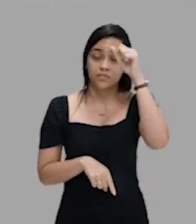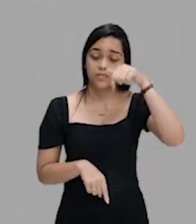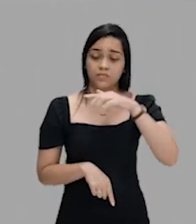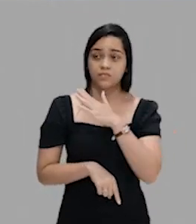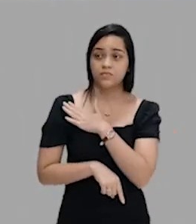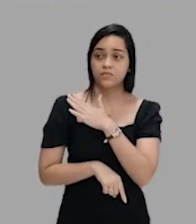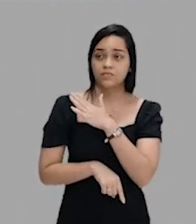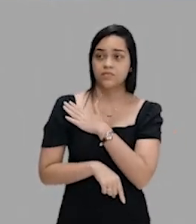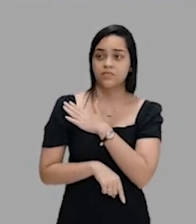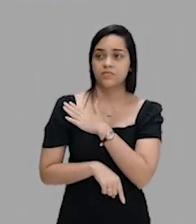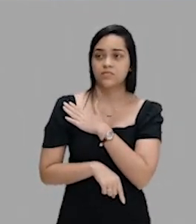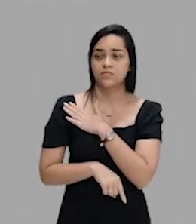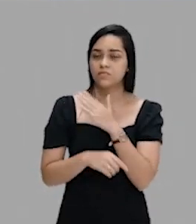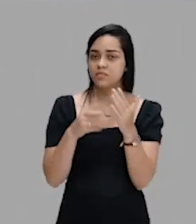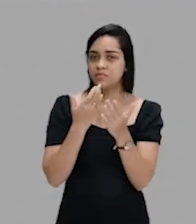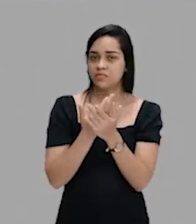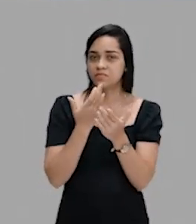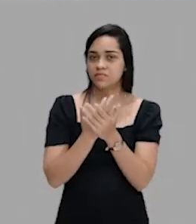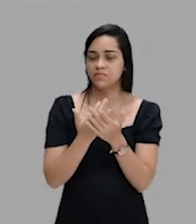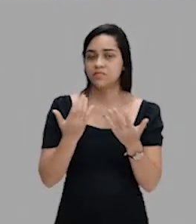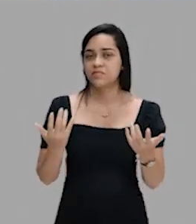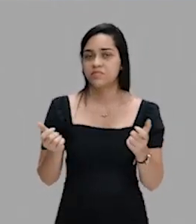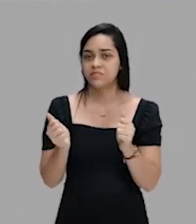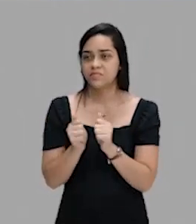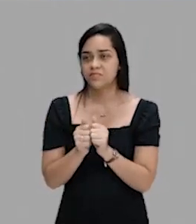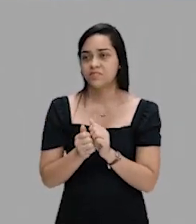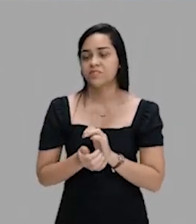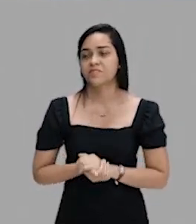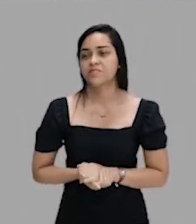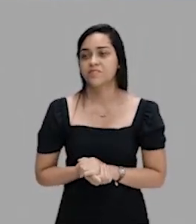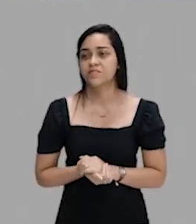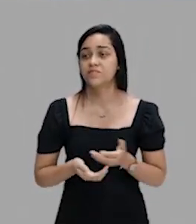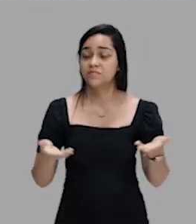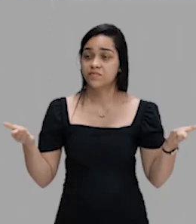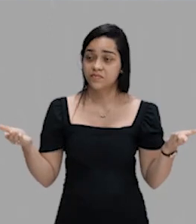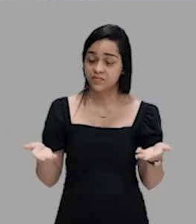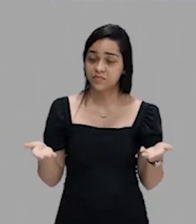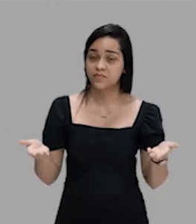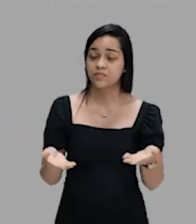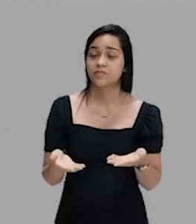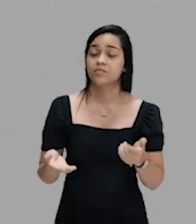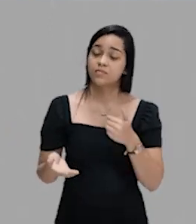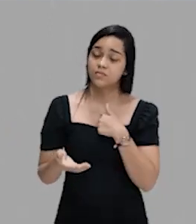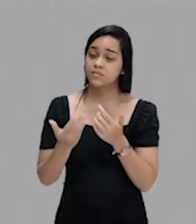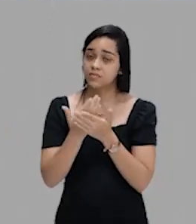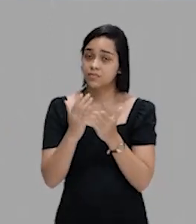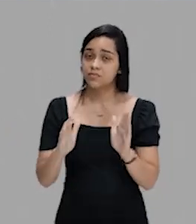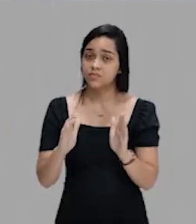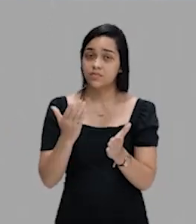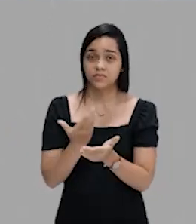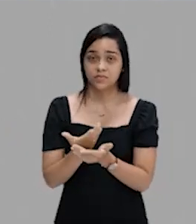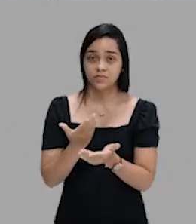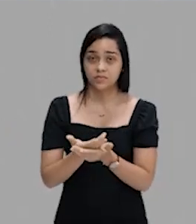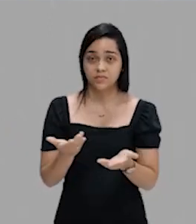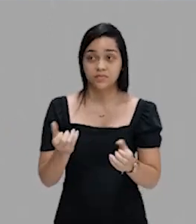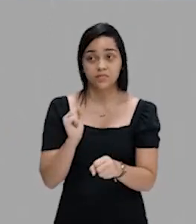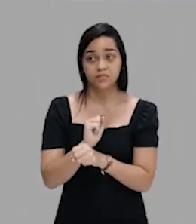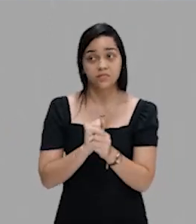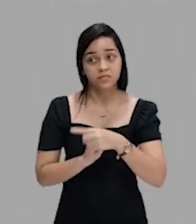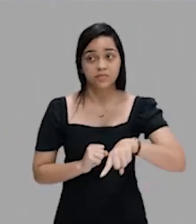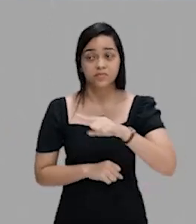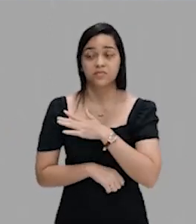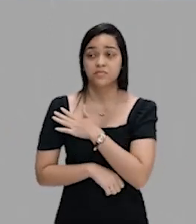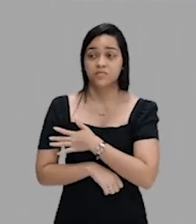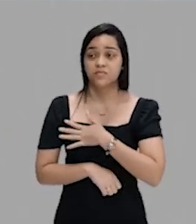comigo nessa aula né aprender comigo nessa aula bom gente hoje eu encerro minha participação espero que